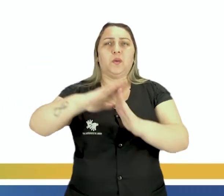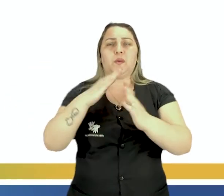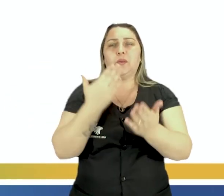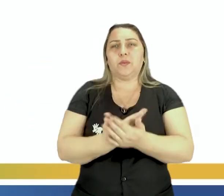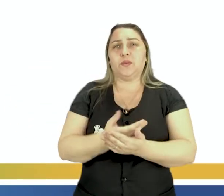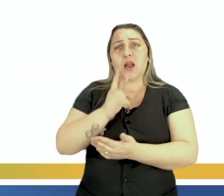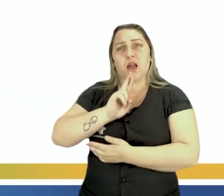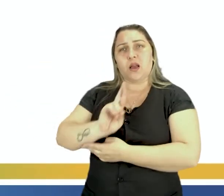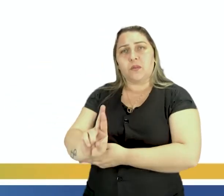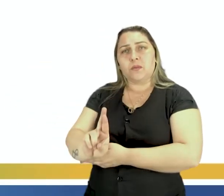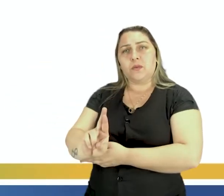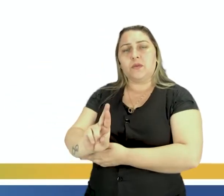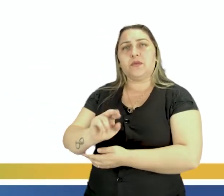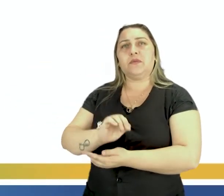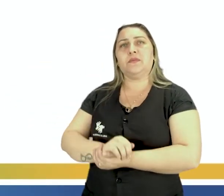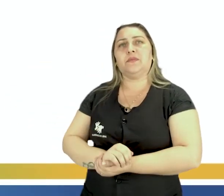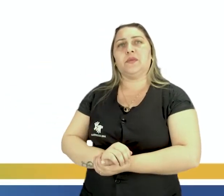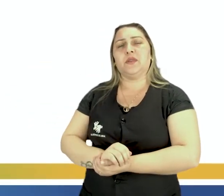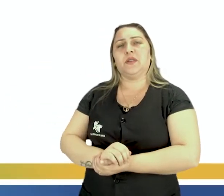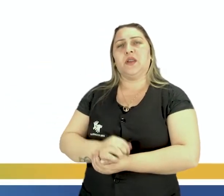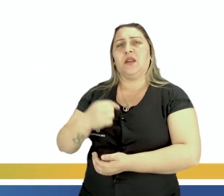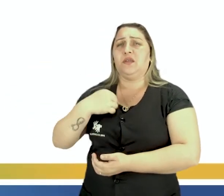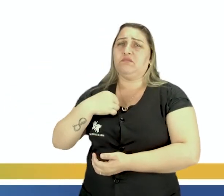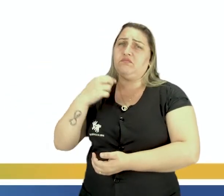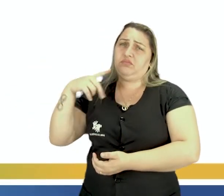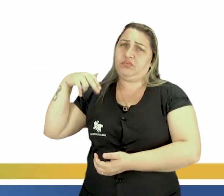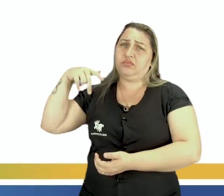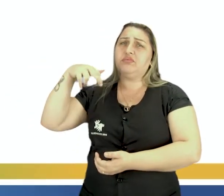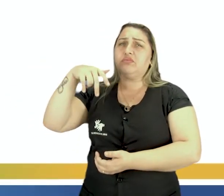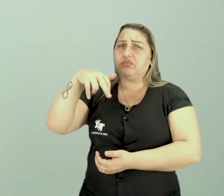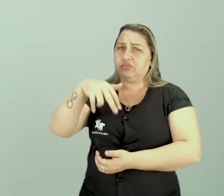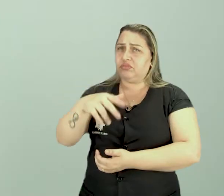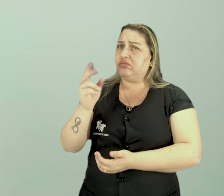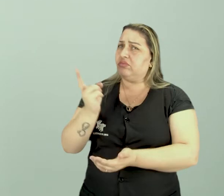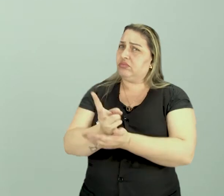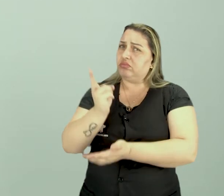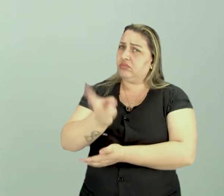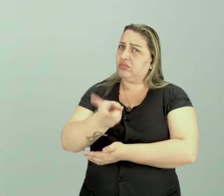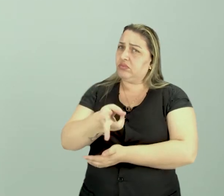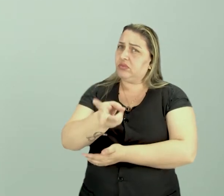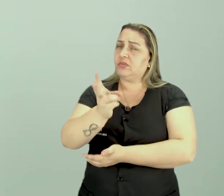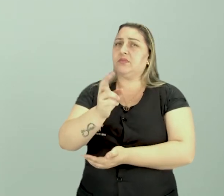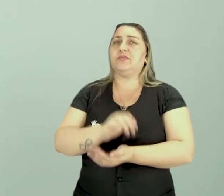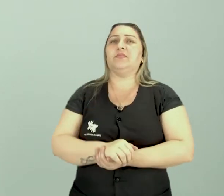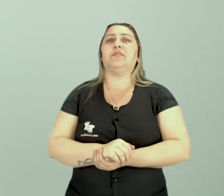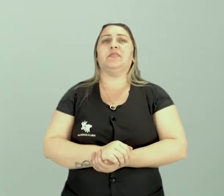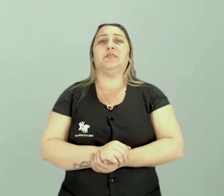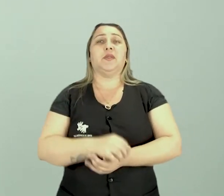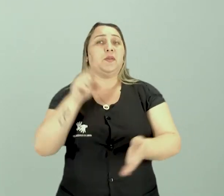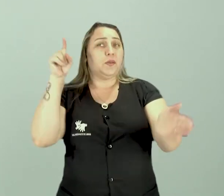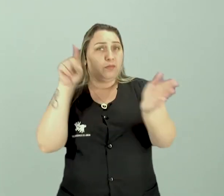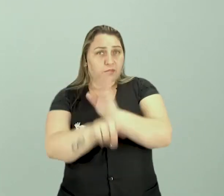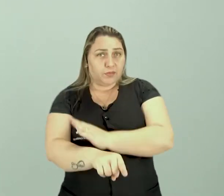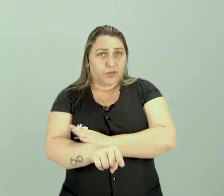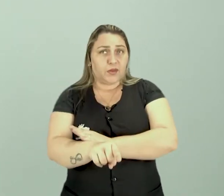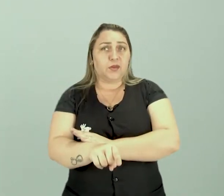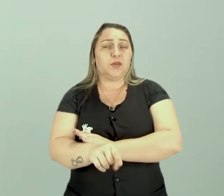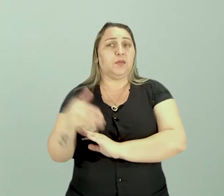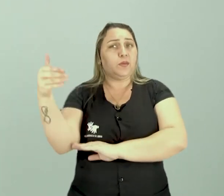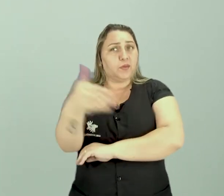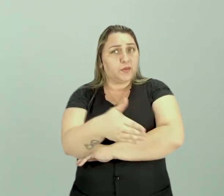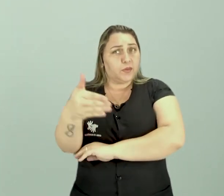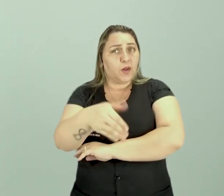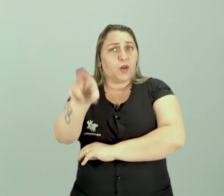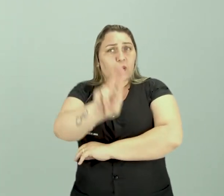I often walk to school. Eu geralmente caminho para a escola. Ok? Então, sempre que vocês forem fazer perguntas para a